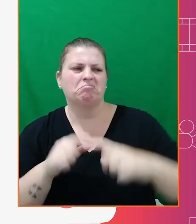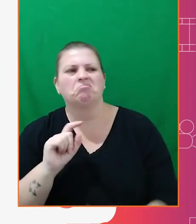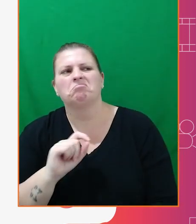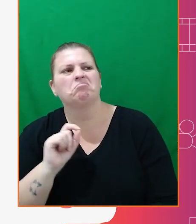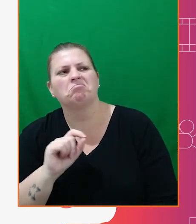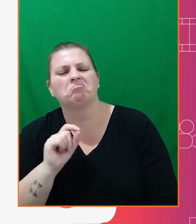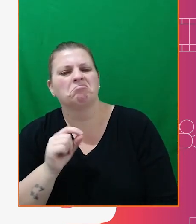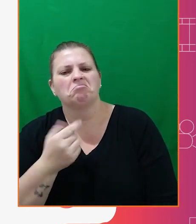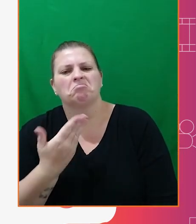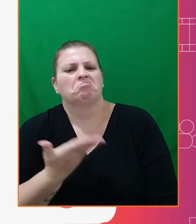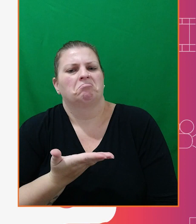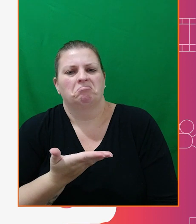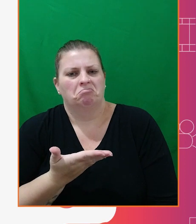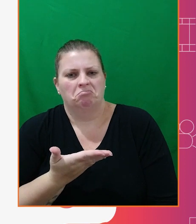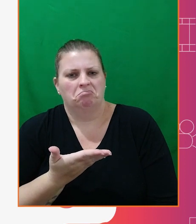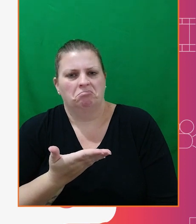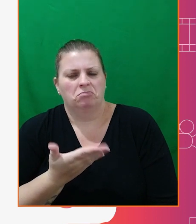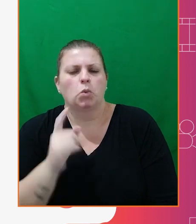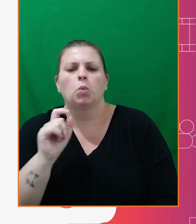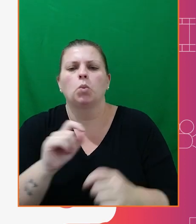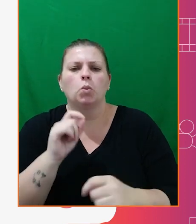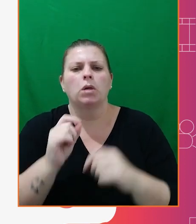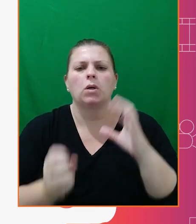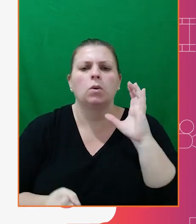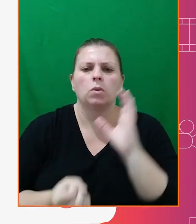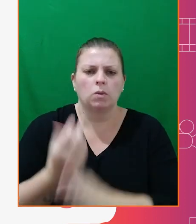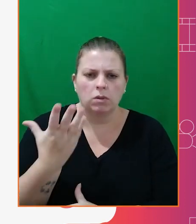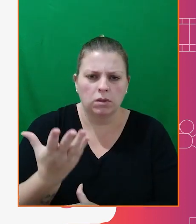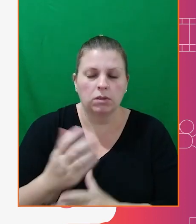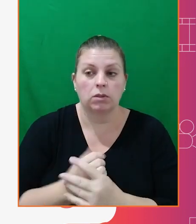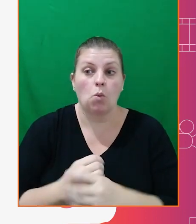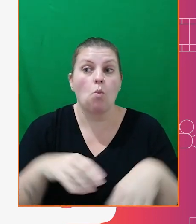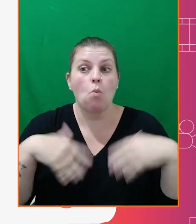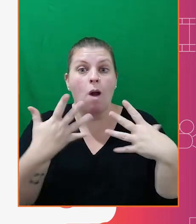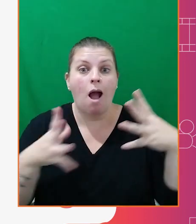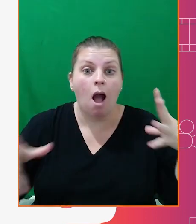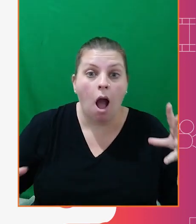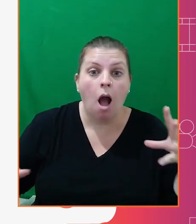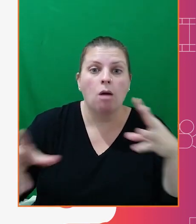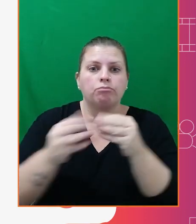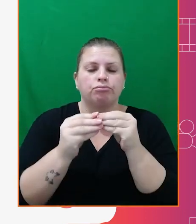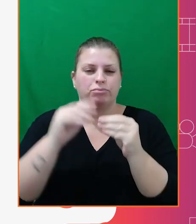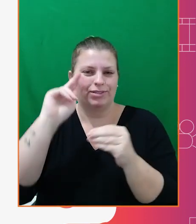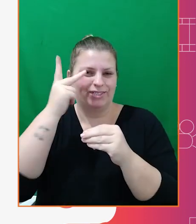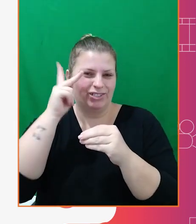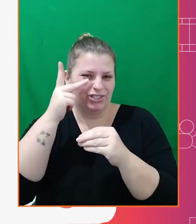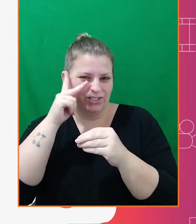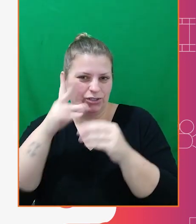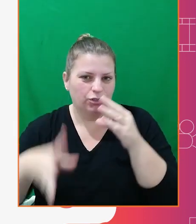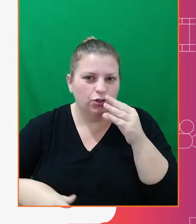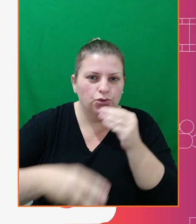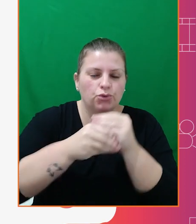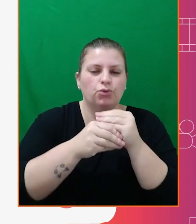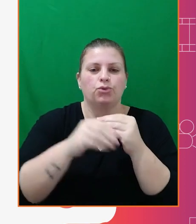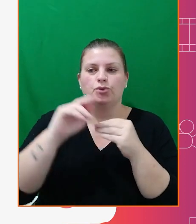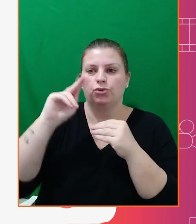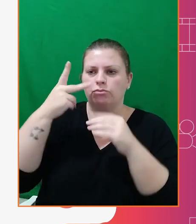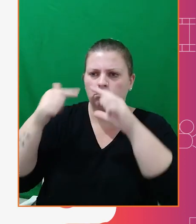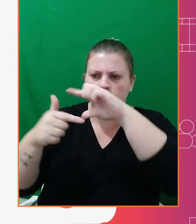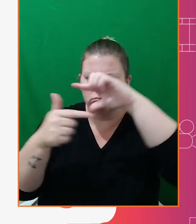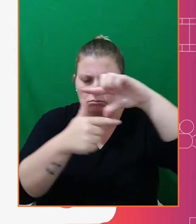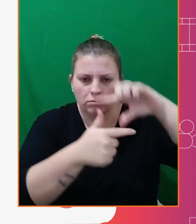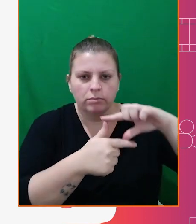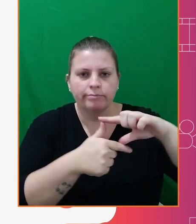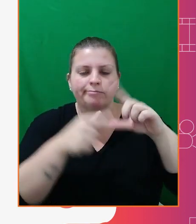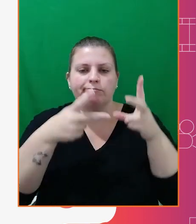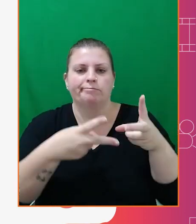aconteceu. Quando juntamos com a narrativa, sabemos que os pais das crianças faleceram em um